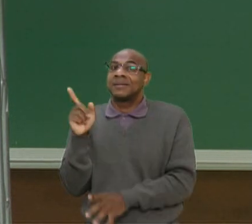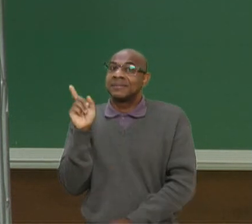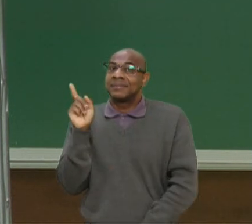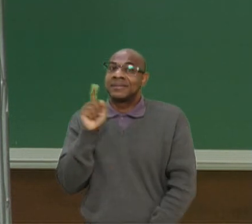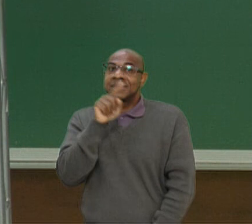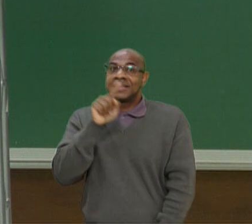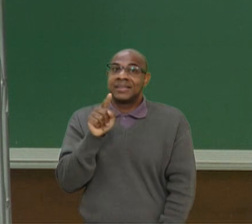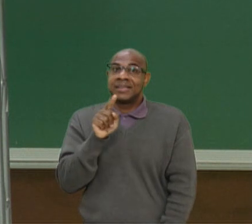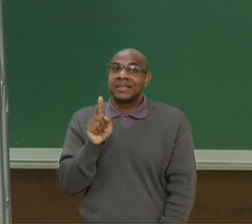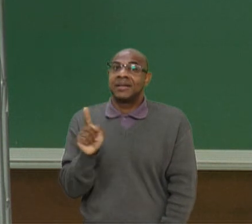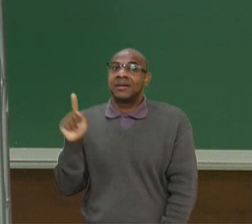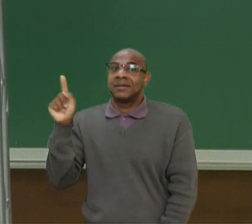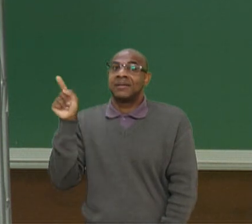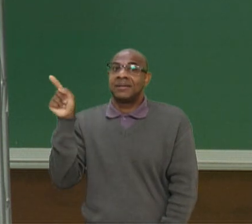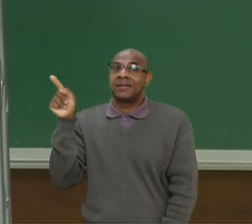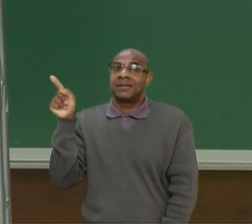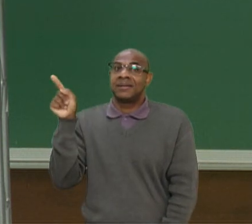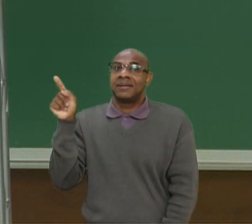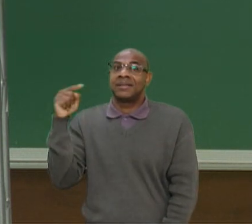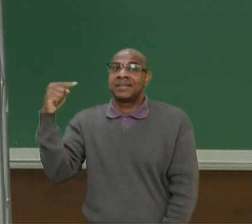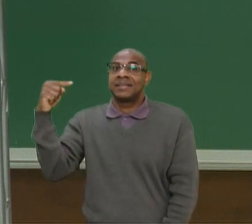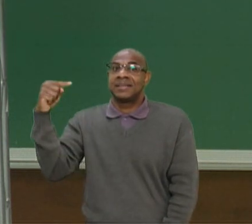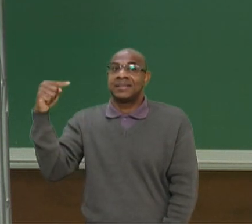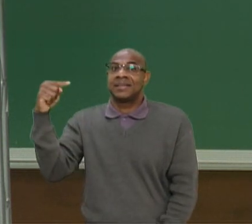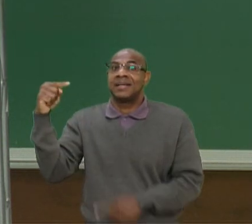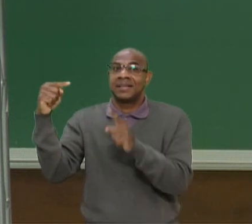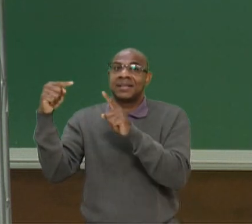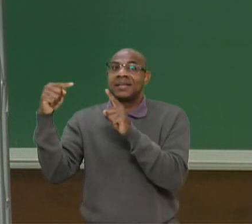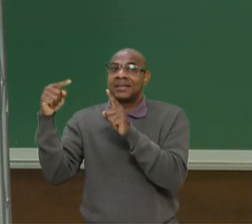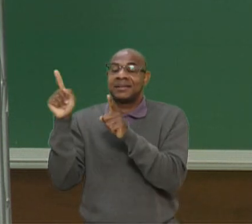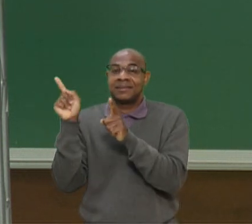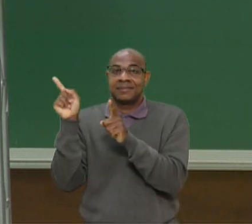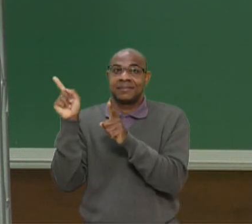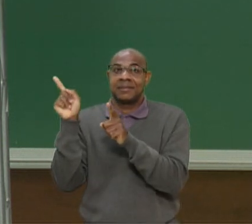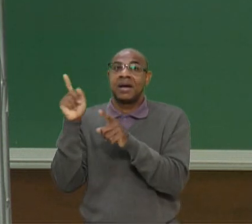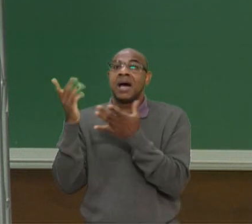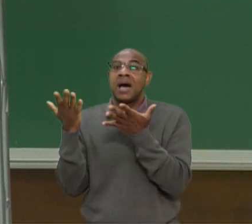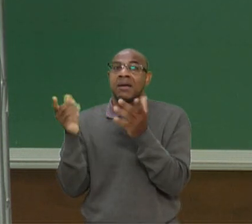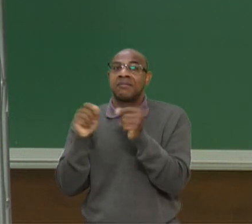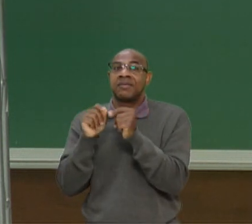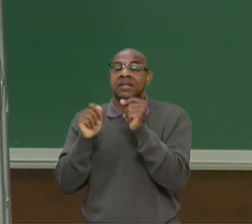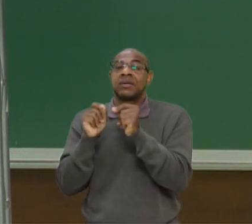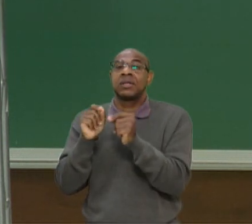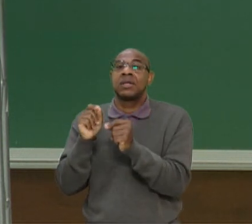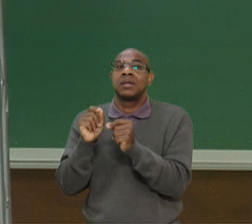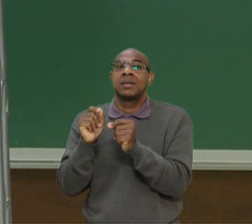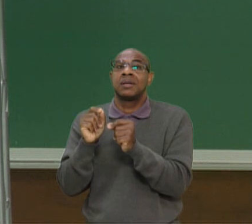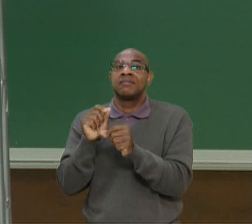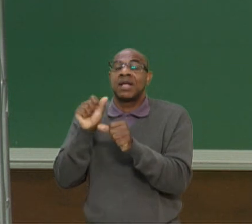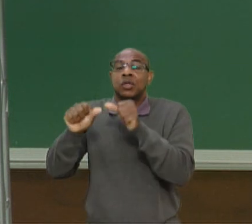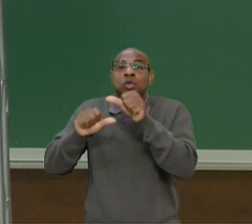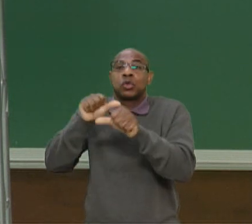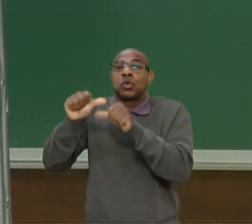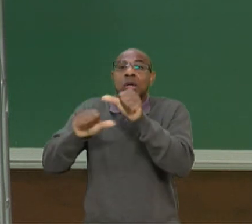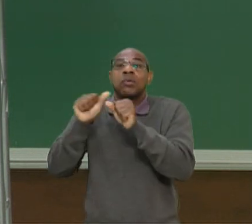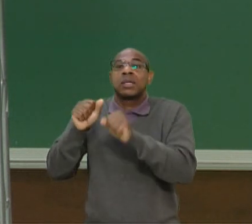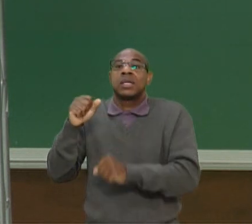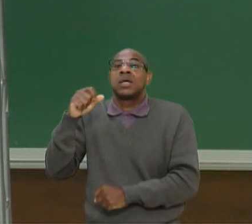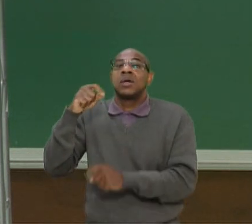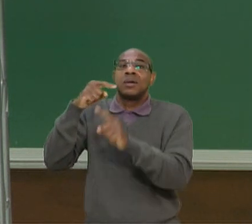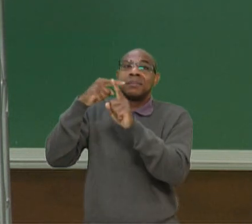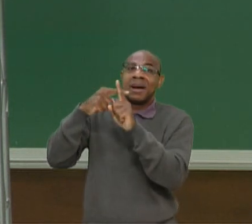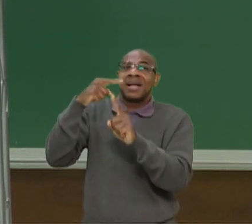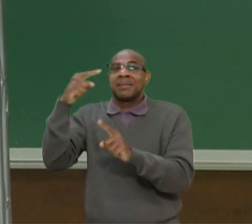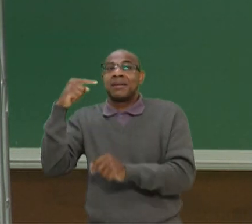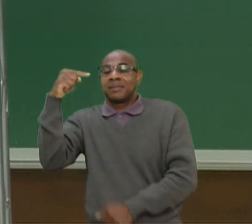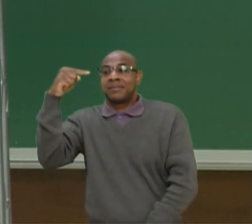o Z aqui, que ainda está em Z aqui. Primeiro, agora a gente vai ter que fazer o conjugado dele, que vai trocar o sinal da